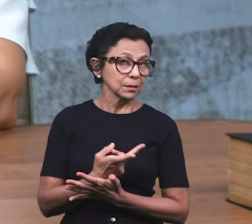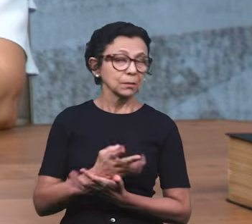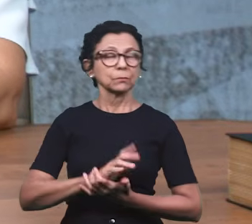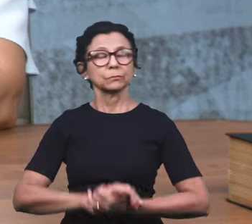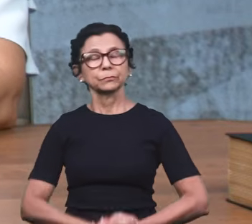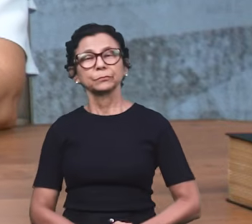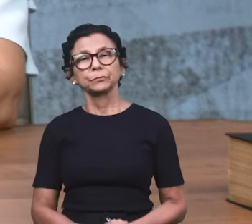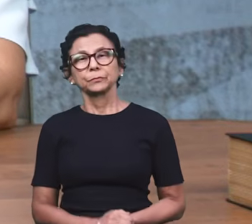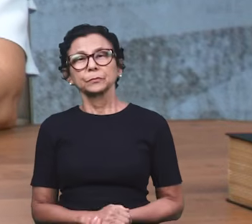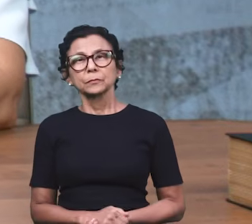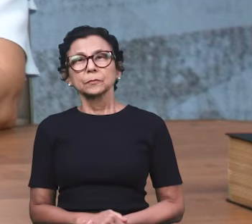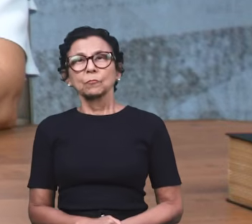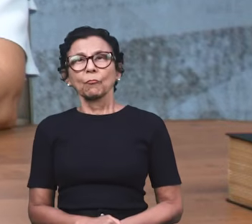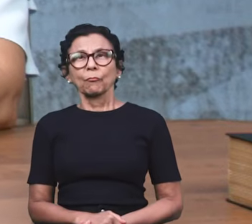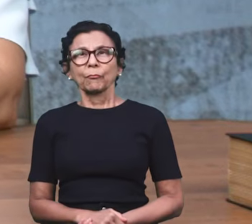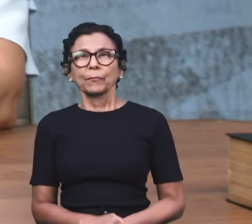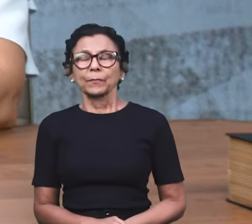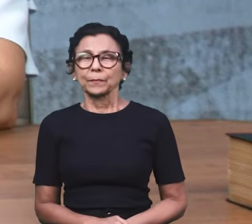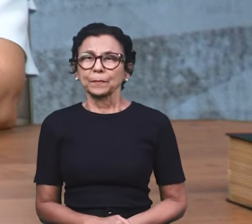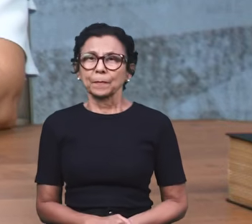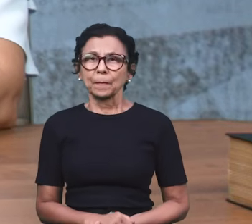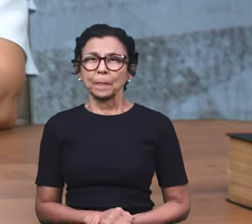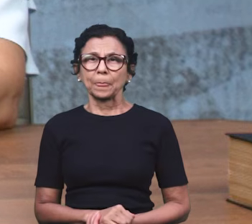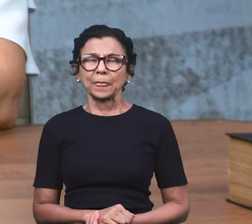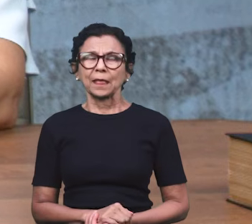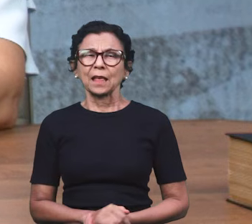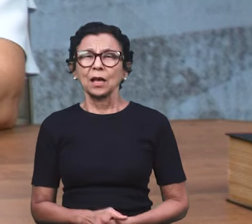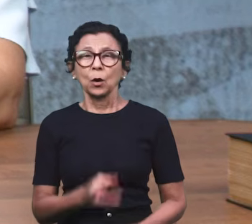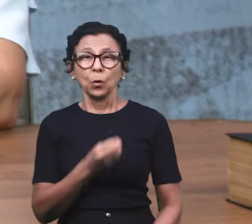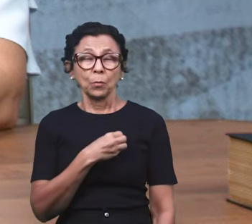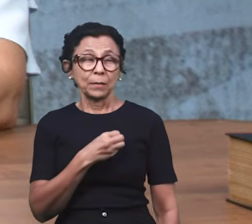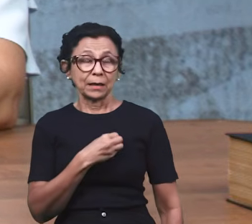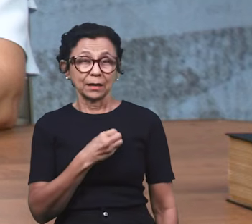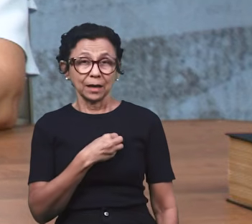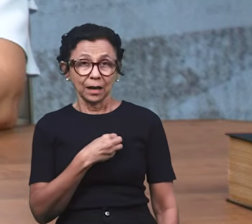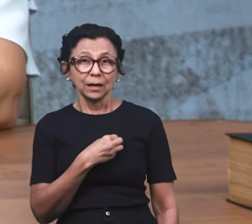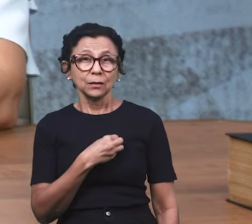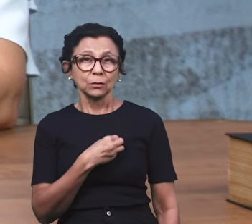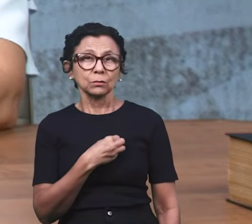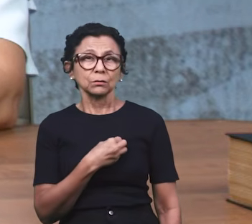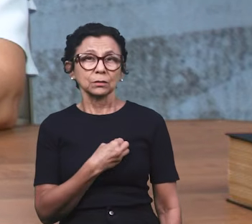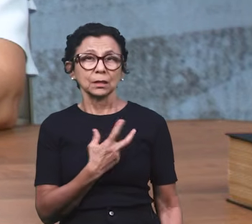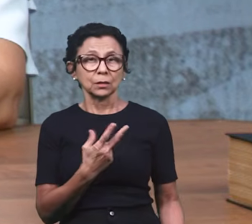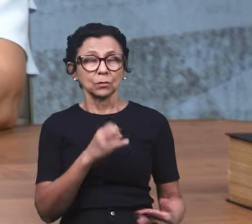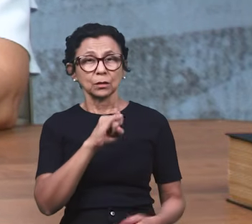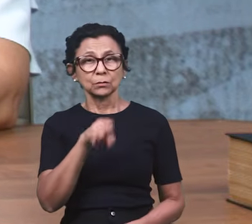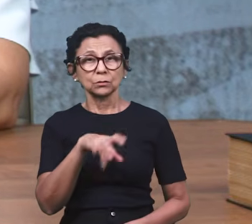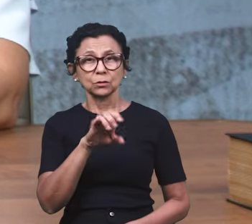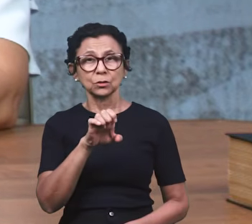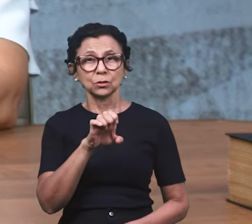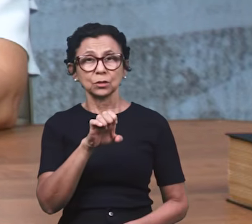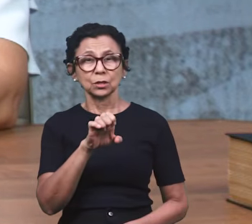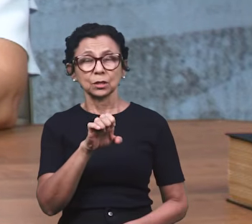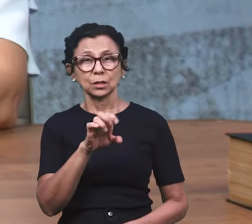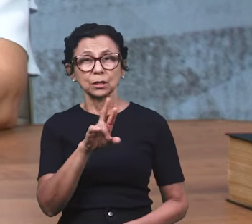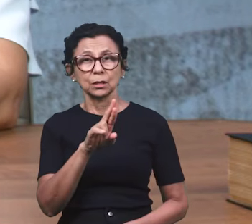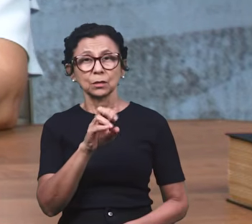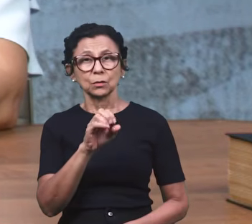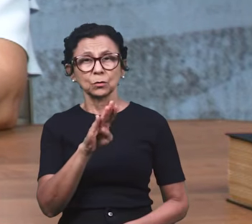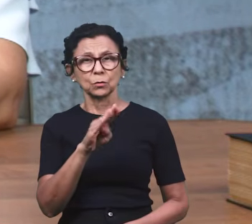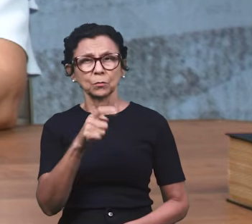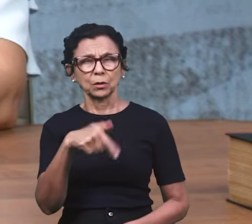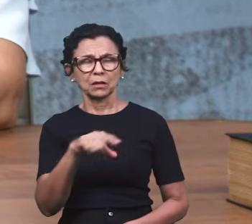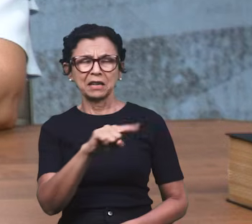se fora coisa leve andar nos pecados de Jeroboão, filho de Nebate, ainda tomou